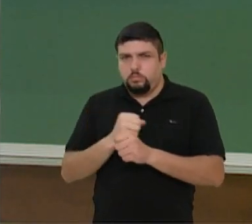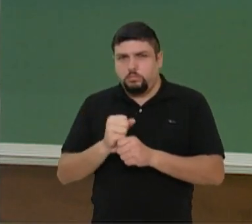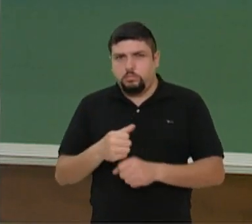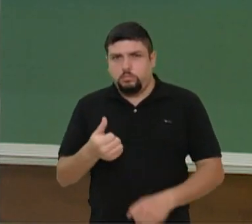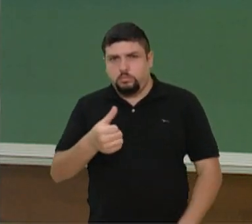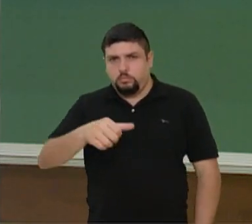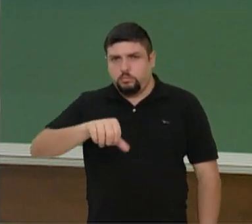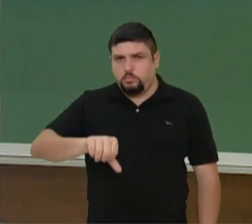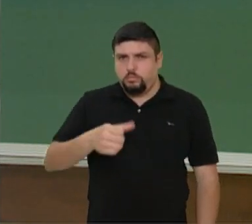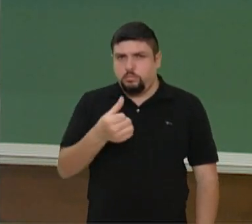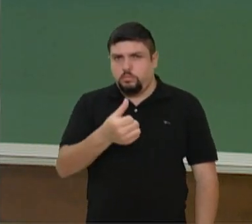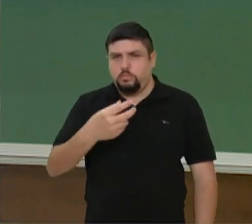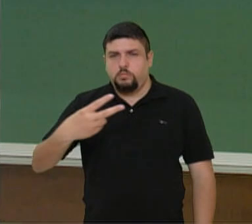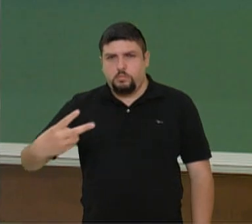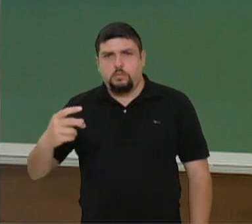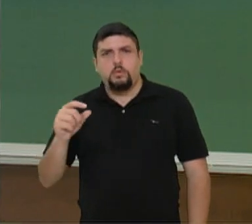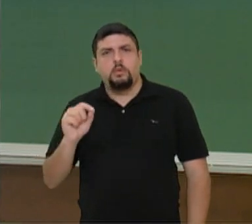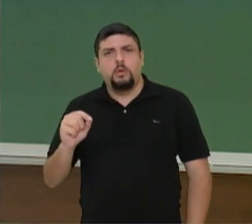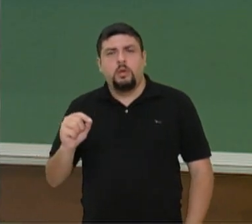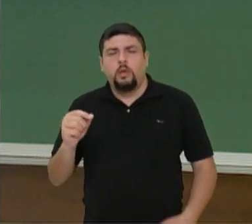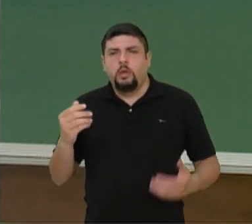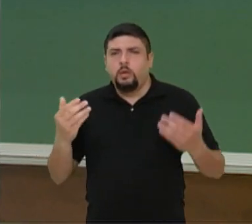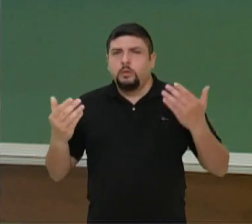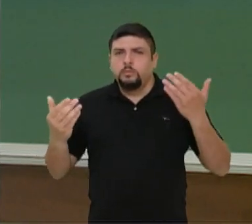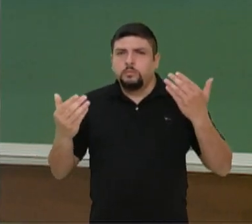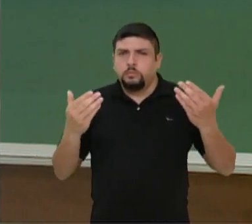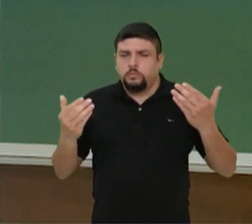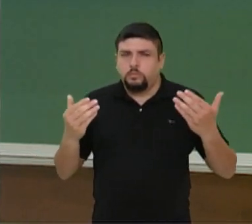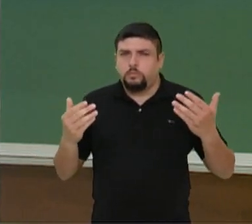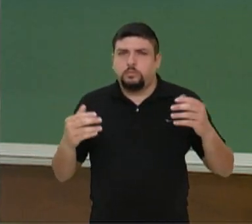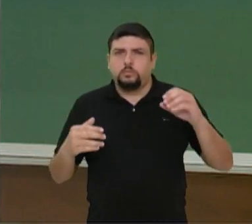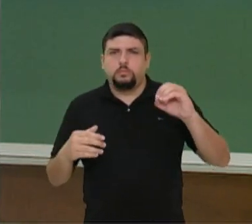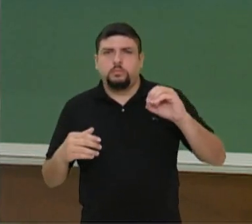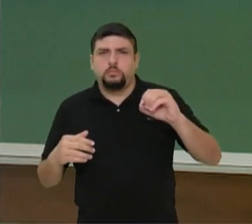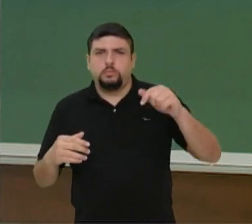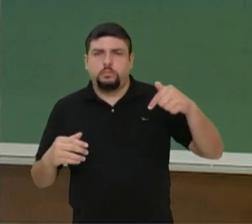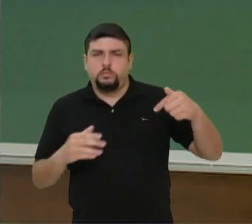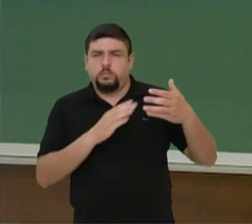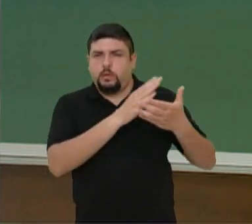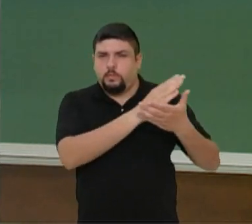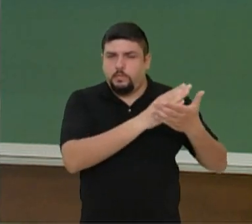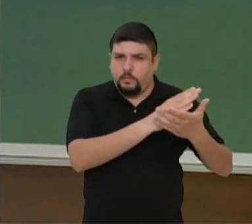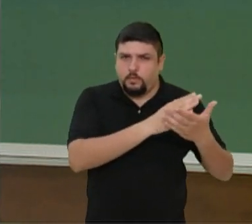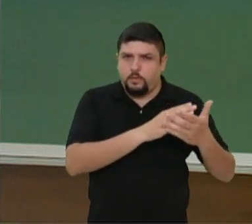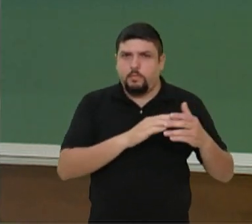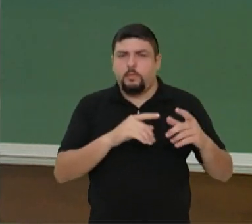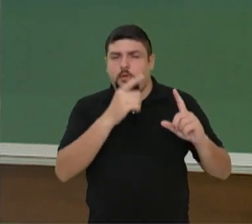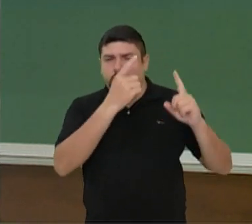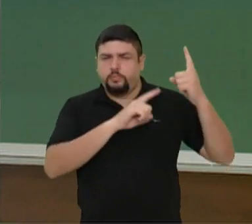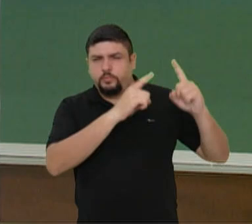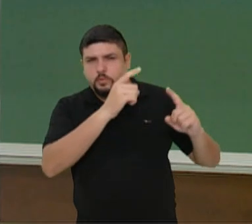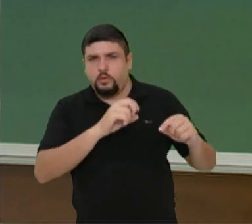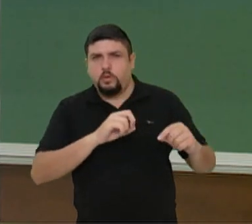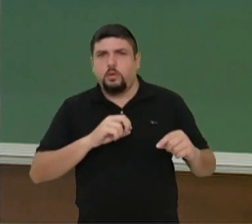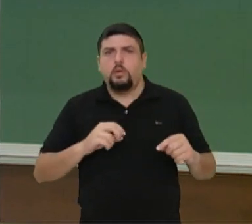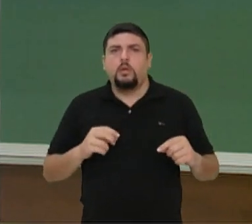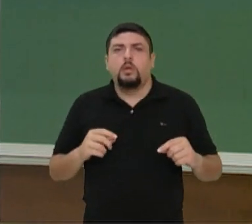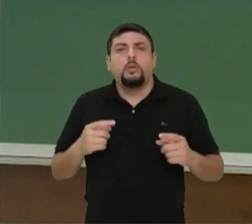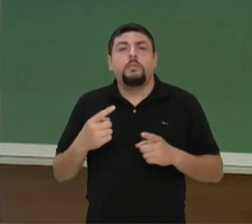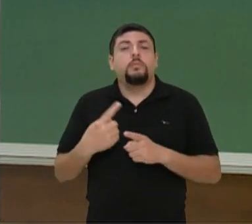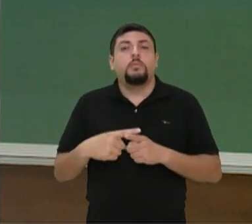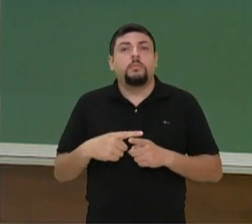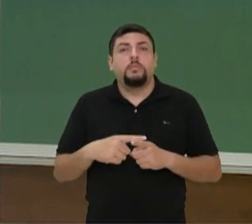62, ele contrasta com o 007 e meia no Carnaval, ou o Homem do Sputnik, porque ele é